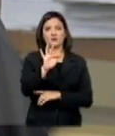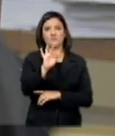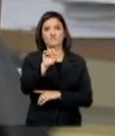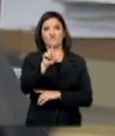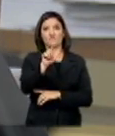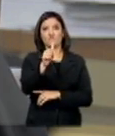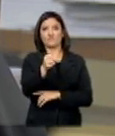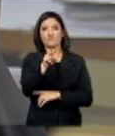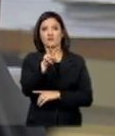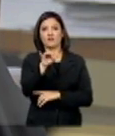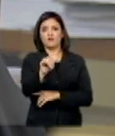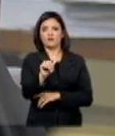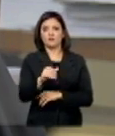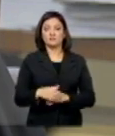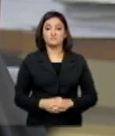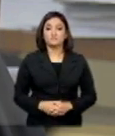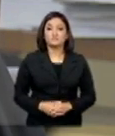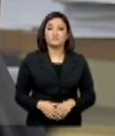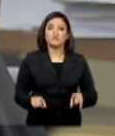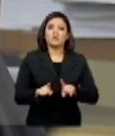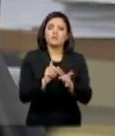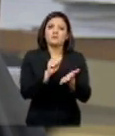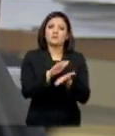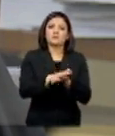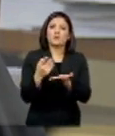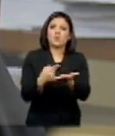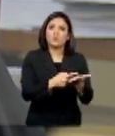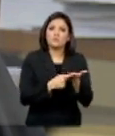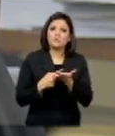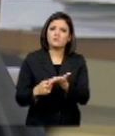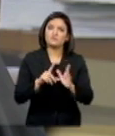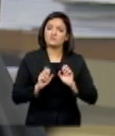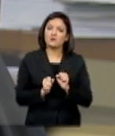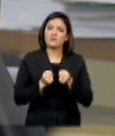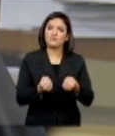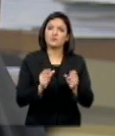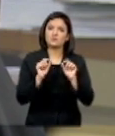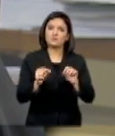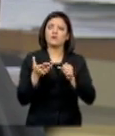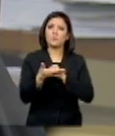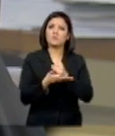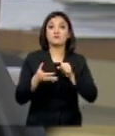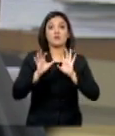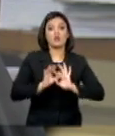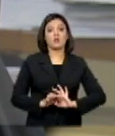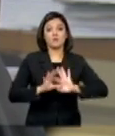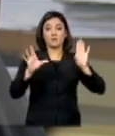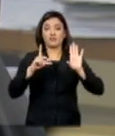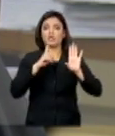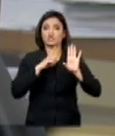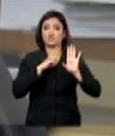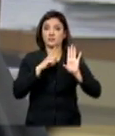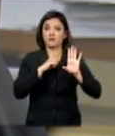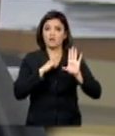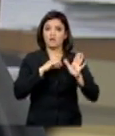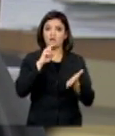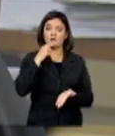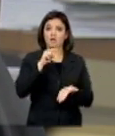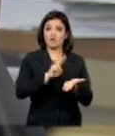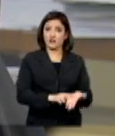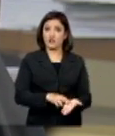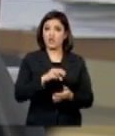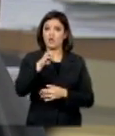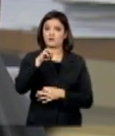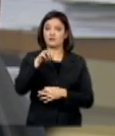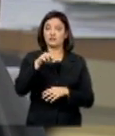ele tratado reforça em seu preâmbulo o princípio da liberdade proclamado na carta das nações unidas estabeleceu